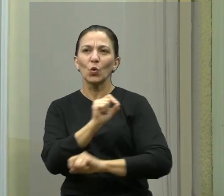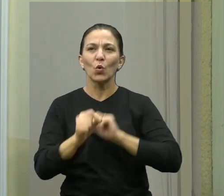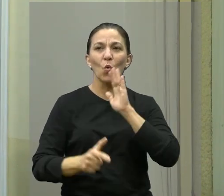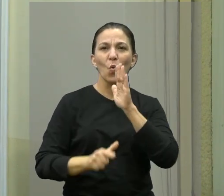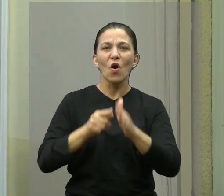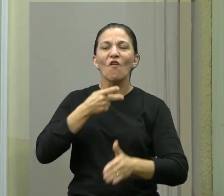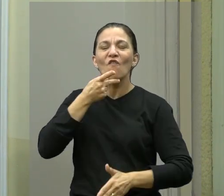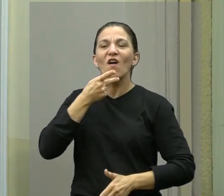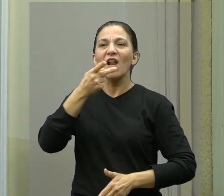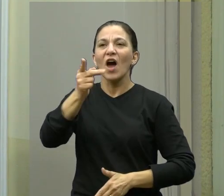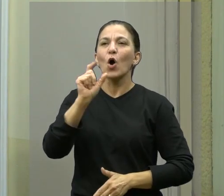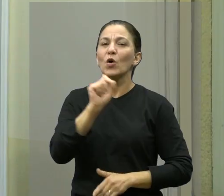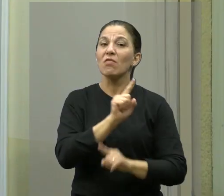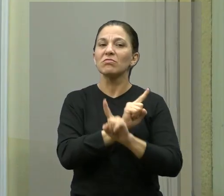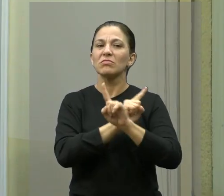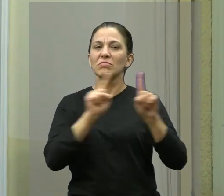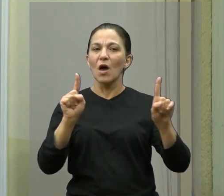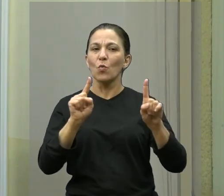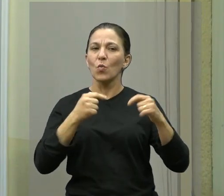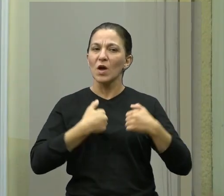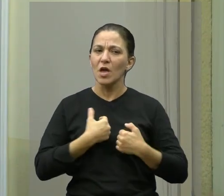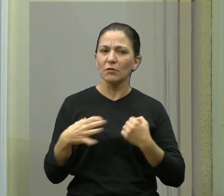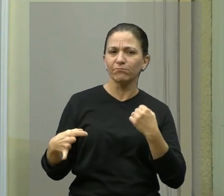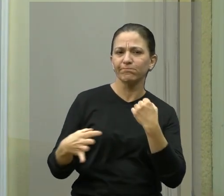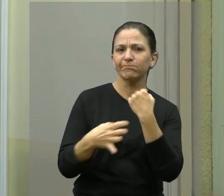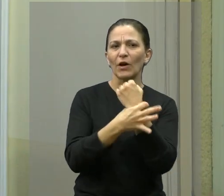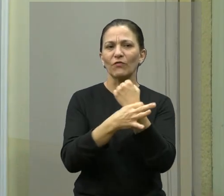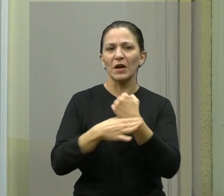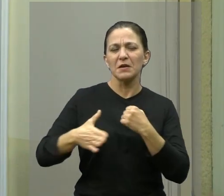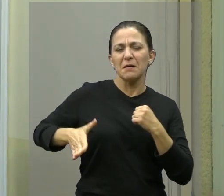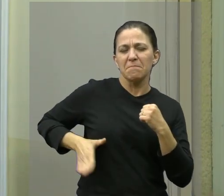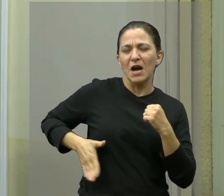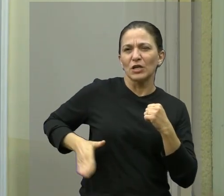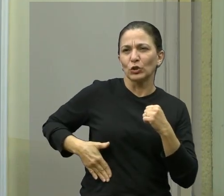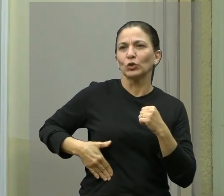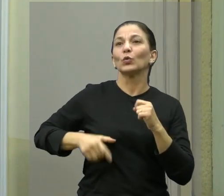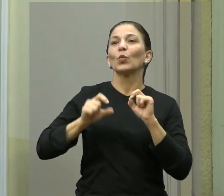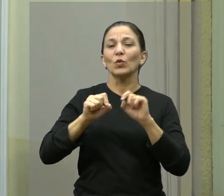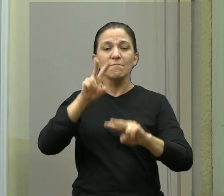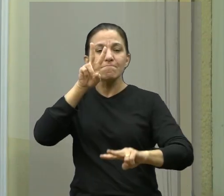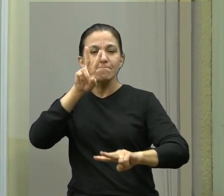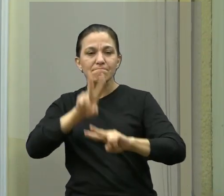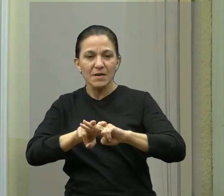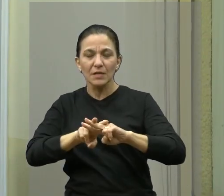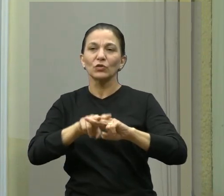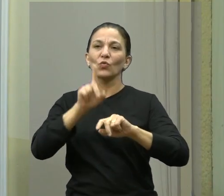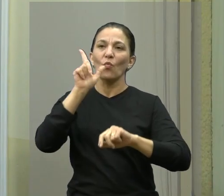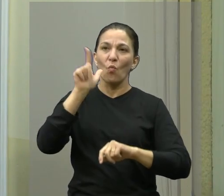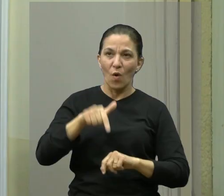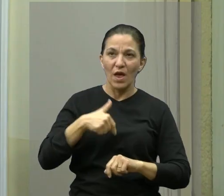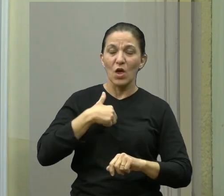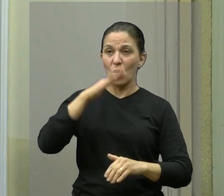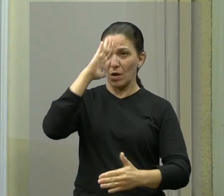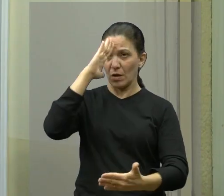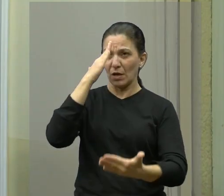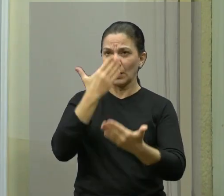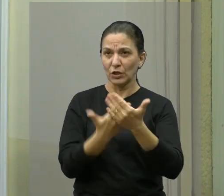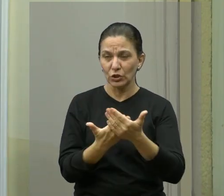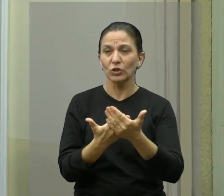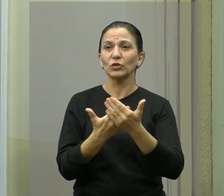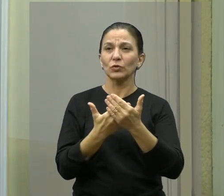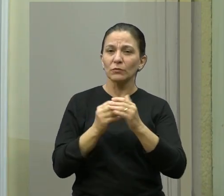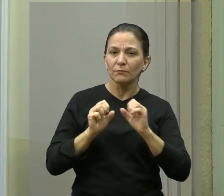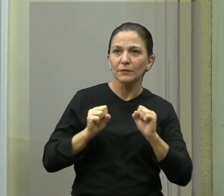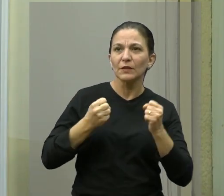que ousem dizer, não, eu não defendo bandido, só defendo que o lugar de bandido é na cadeia, e eu quero crer na ampla